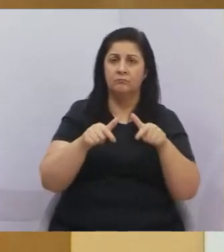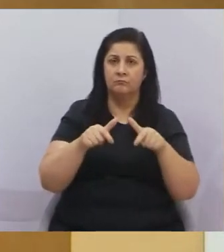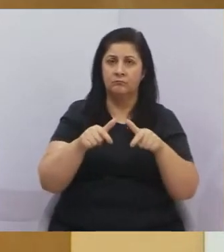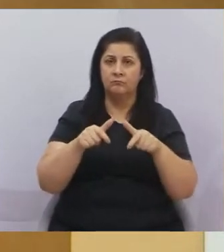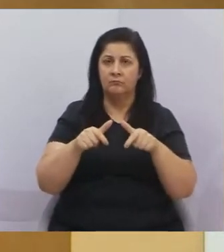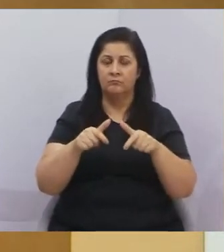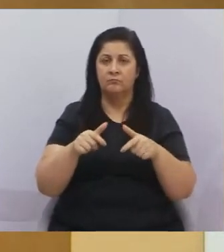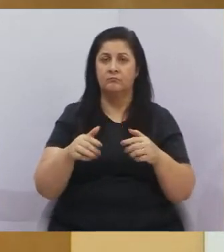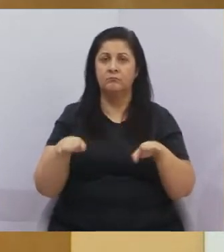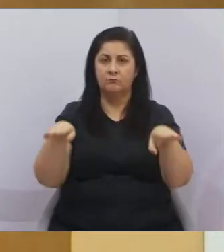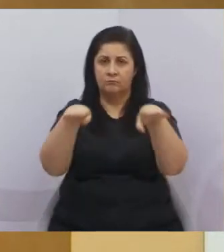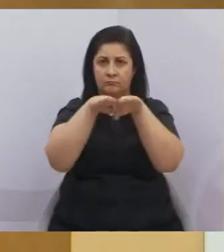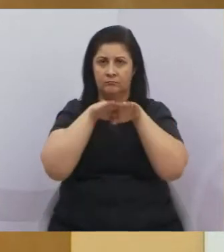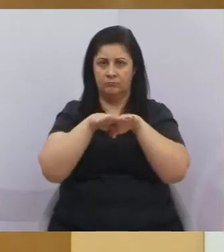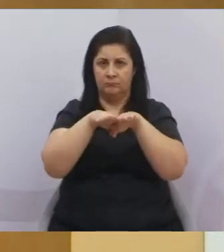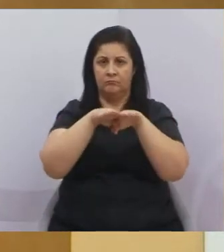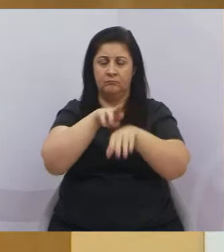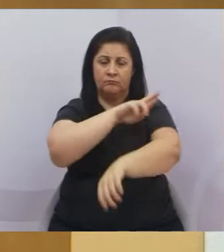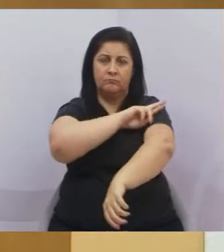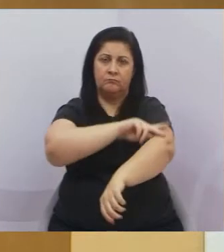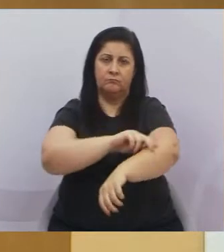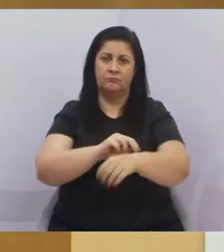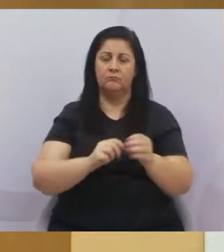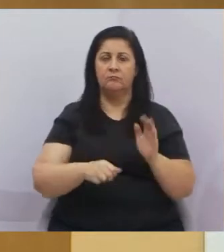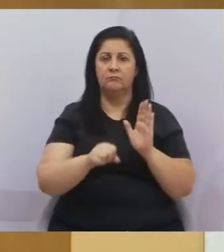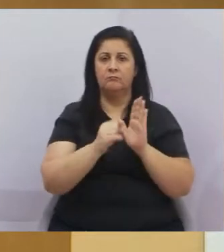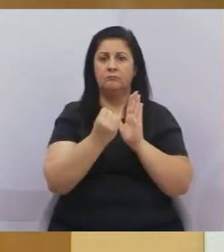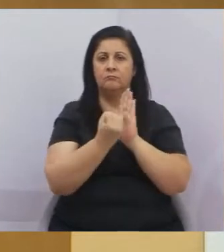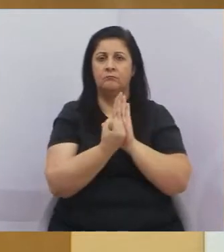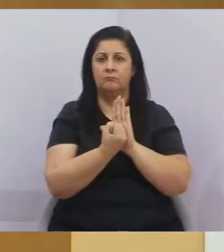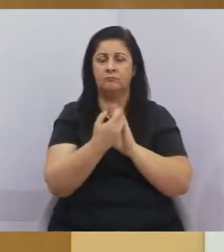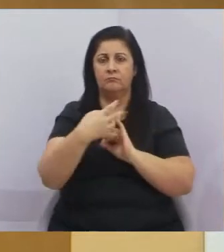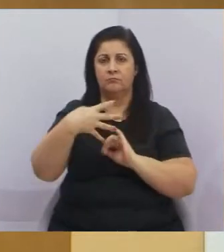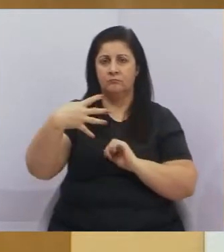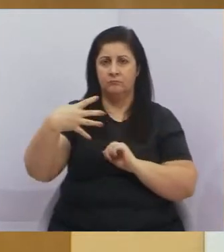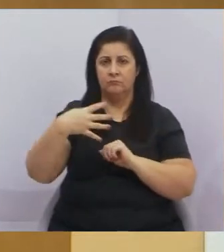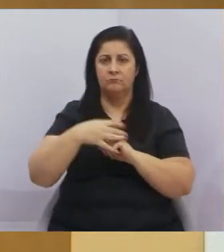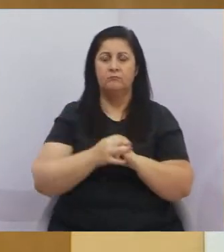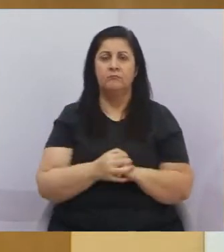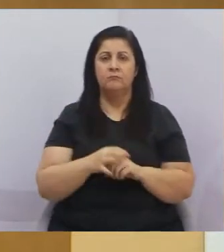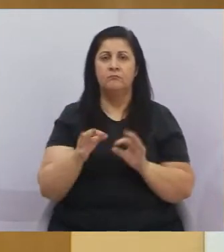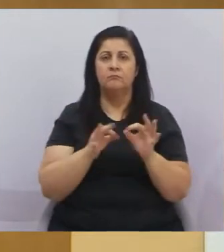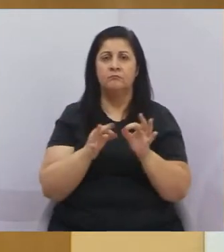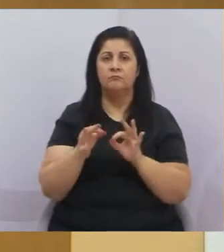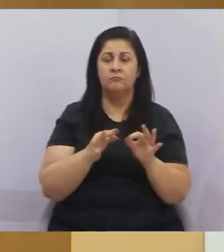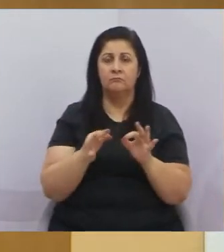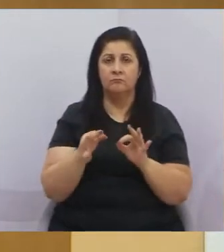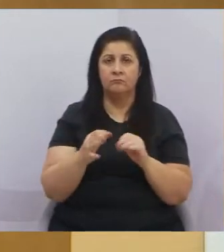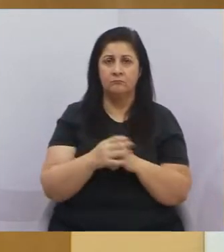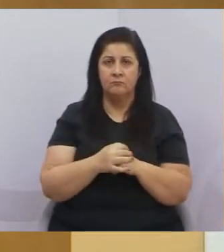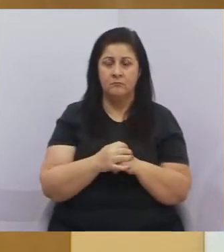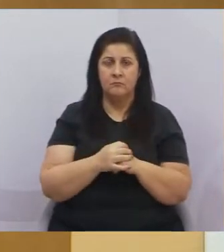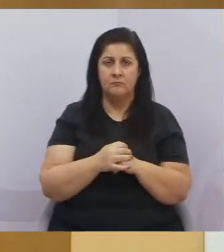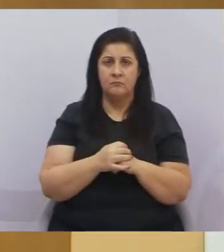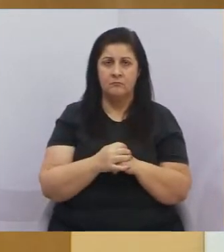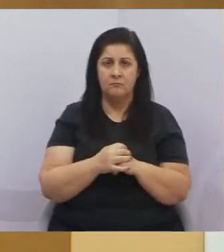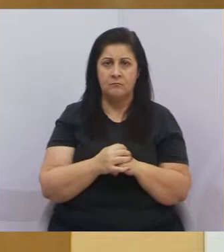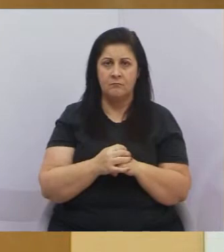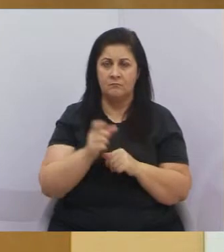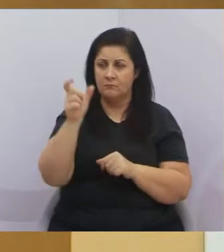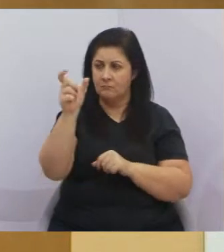igualdade racial. Inciso 4º. Acompanhar e propor medidas de defesa de direitos de